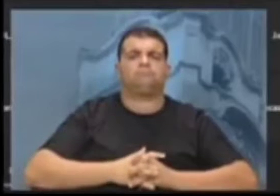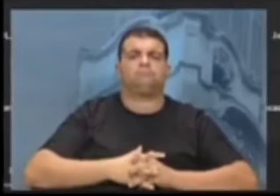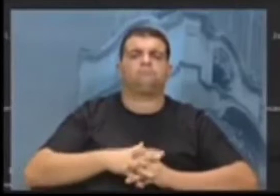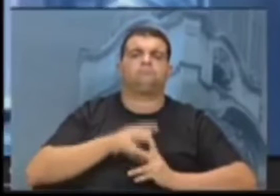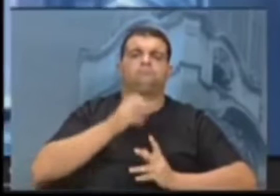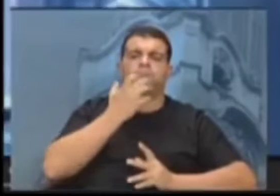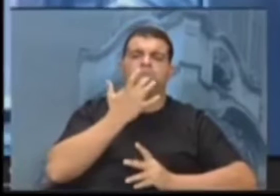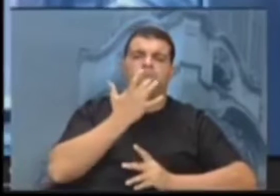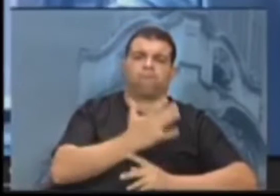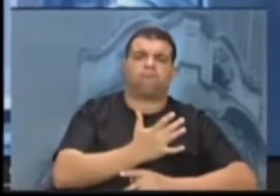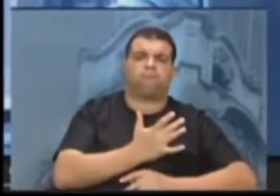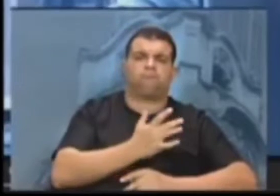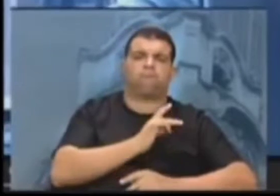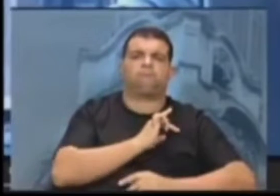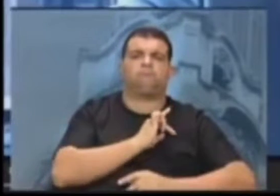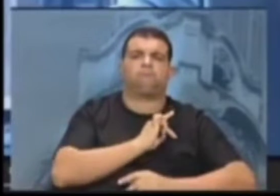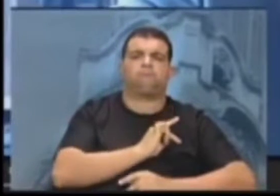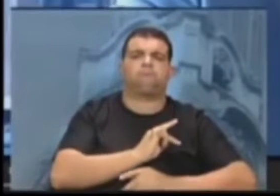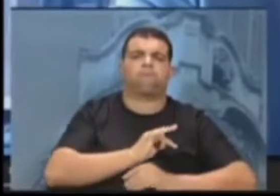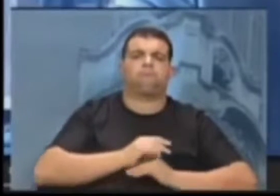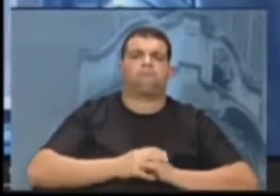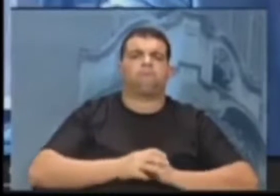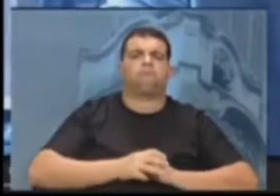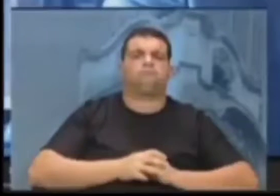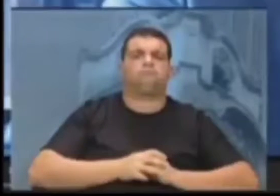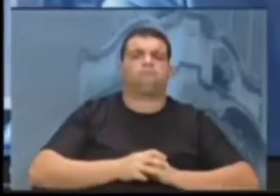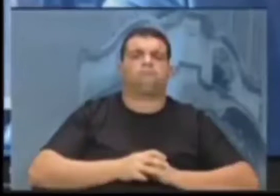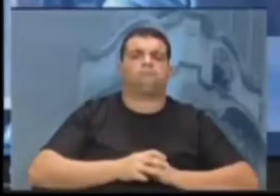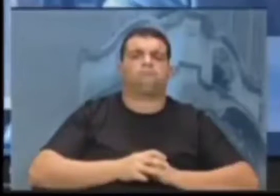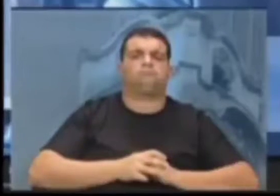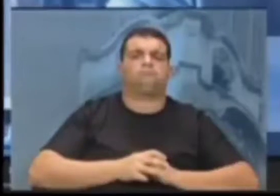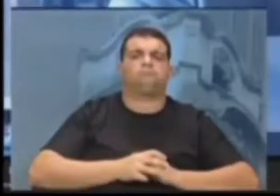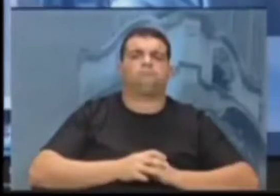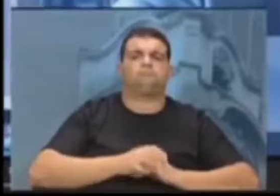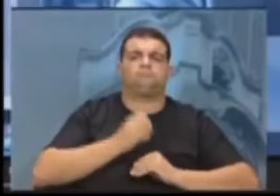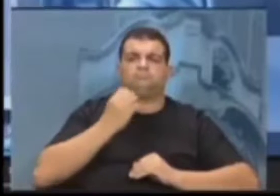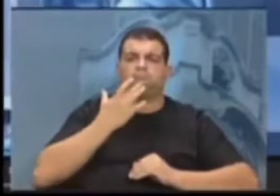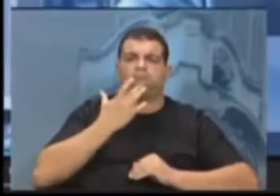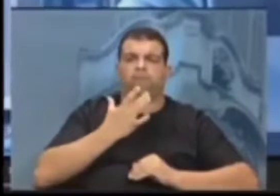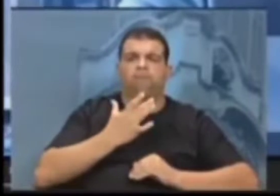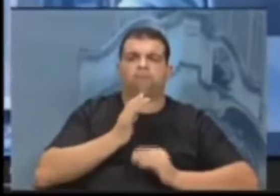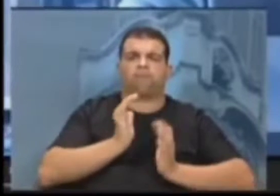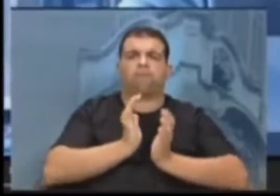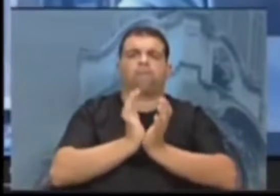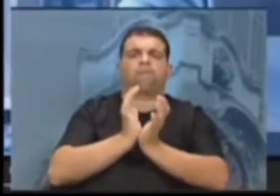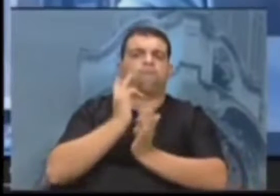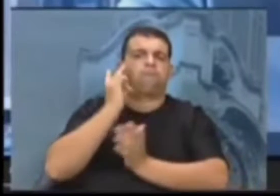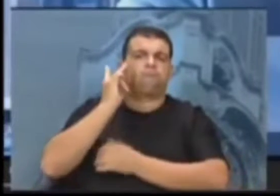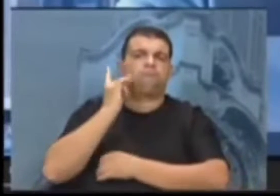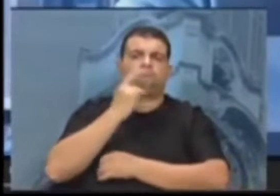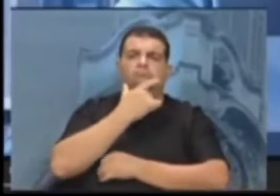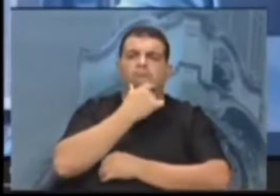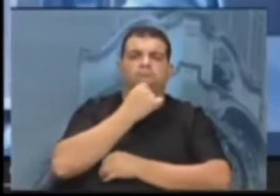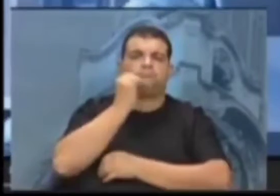Boa tarde, presidente. Boa tarde, colegas vereadores e